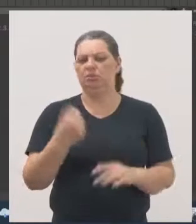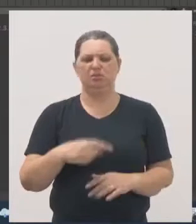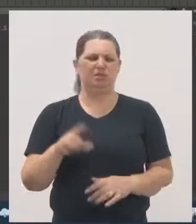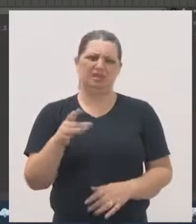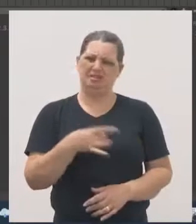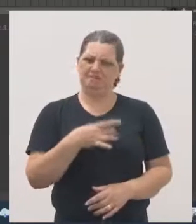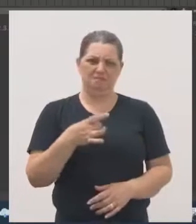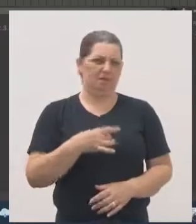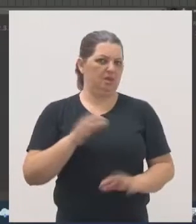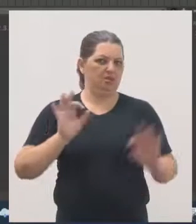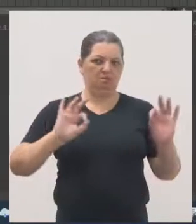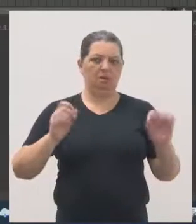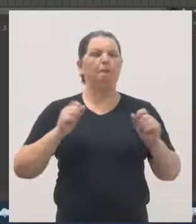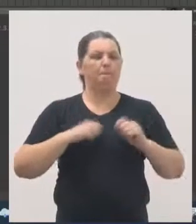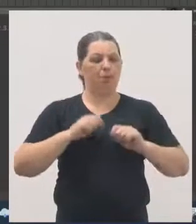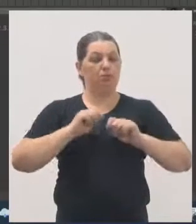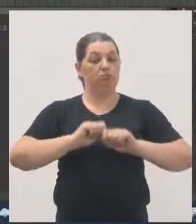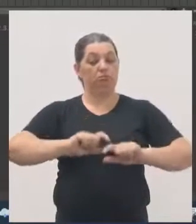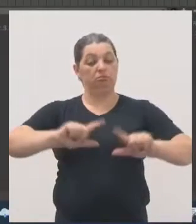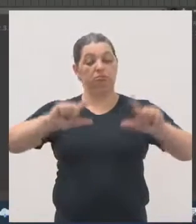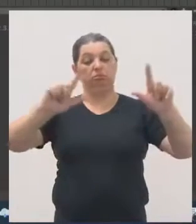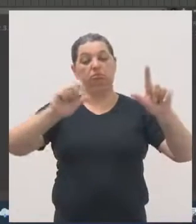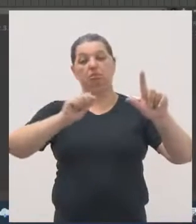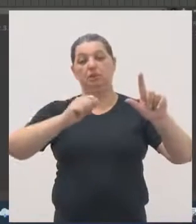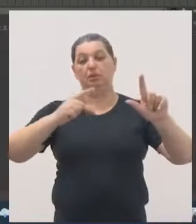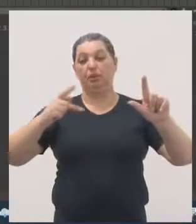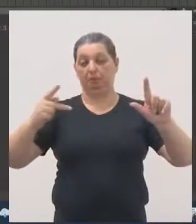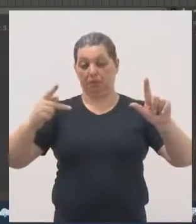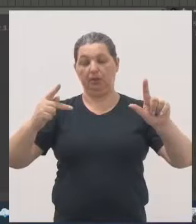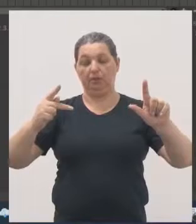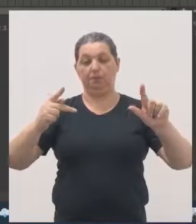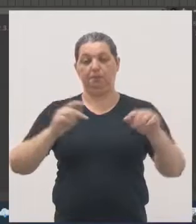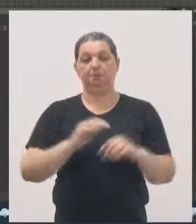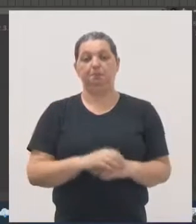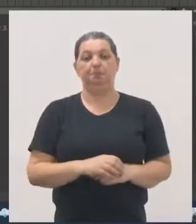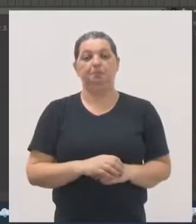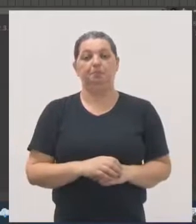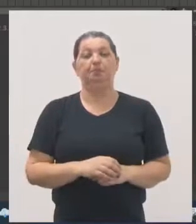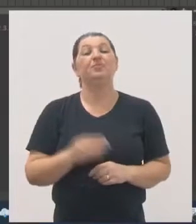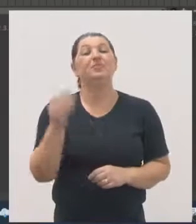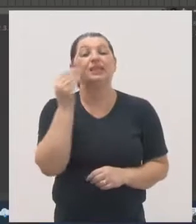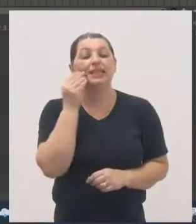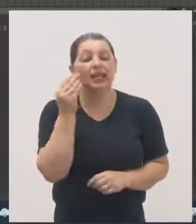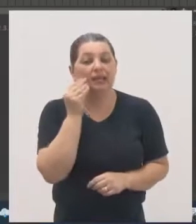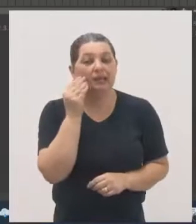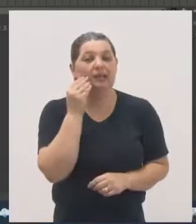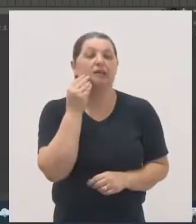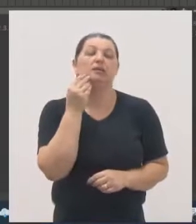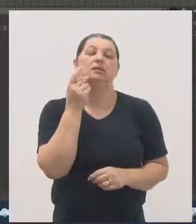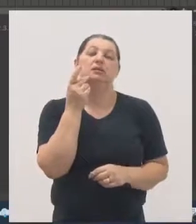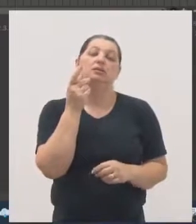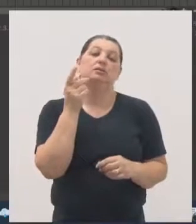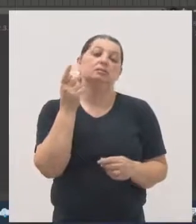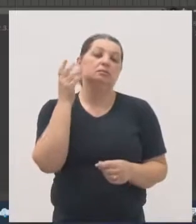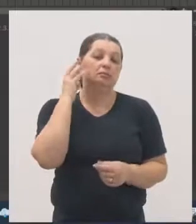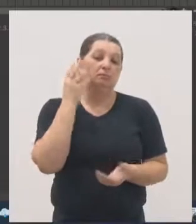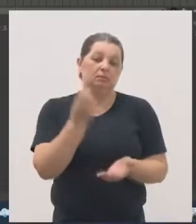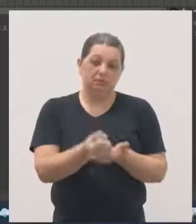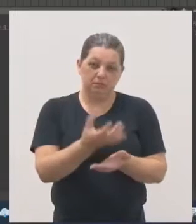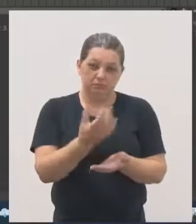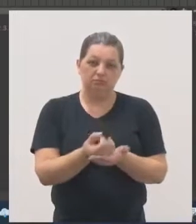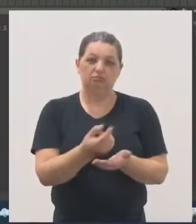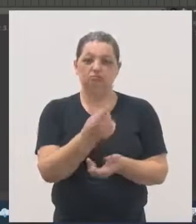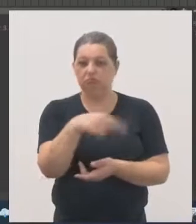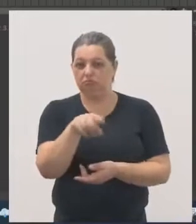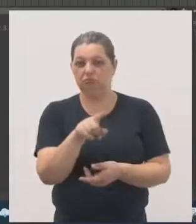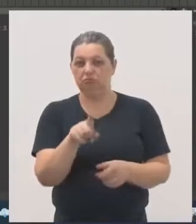receio, abram o aplicativo, né, o programa, testem, façam algumas gravações de